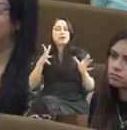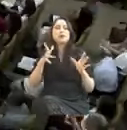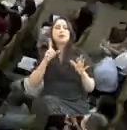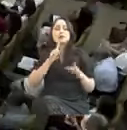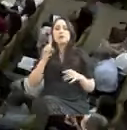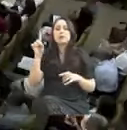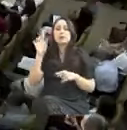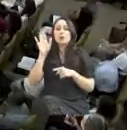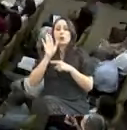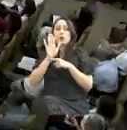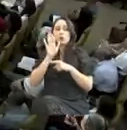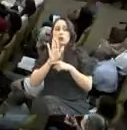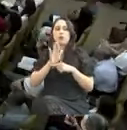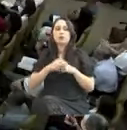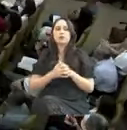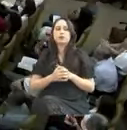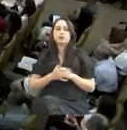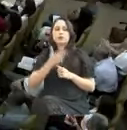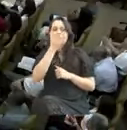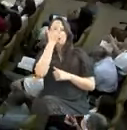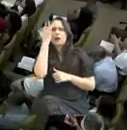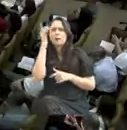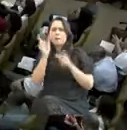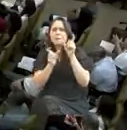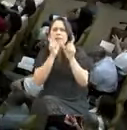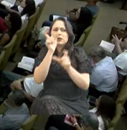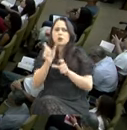Eles não têm o que nós temos.